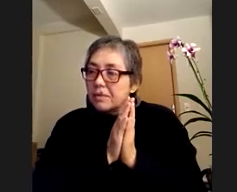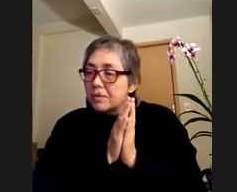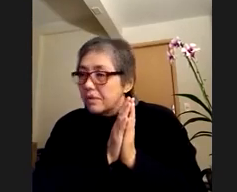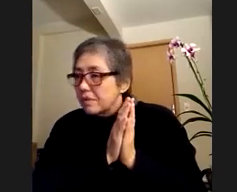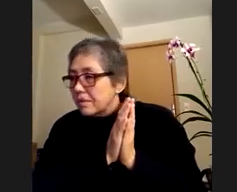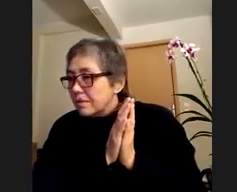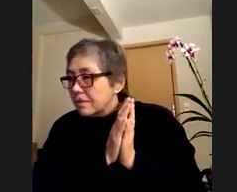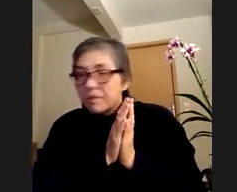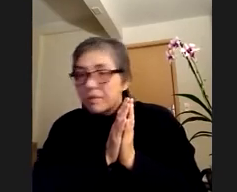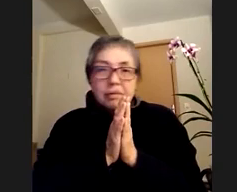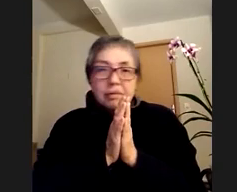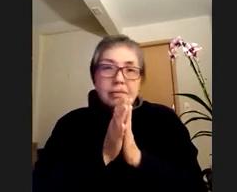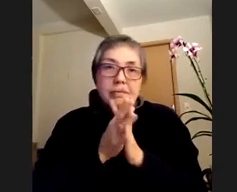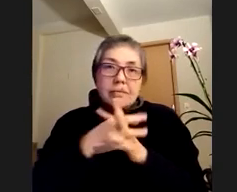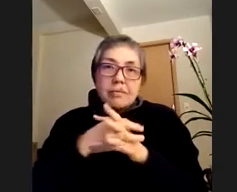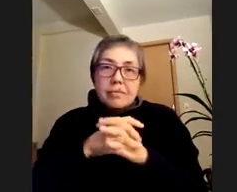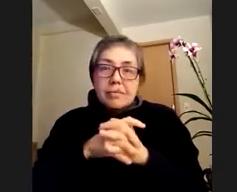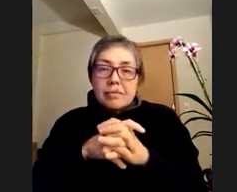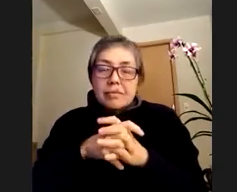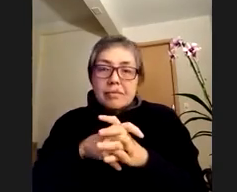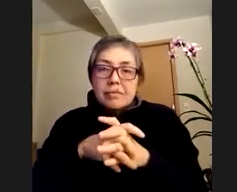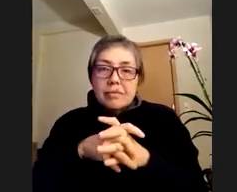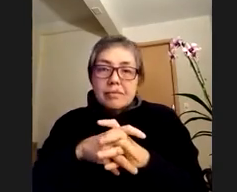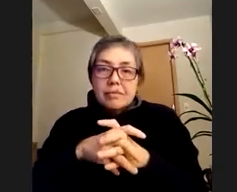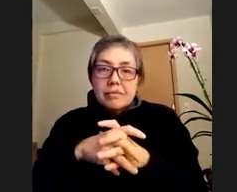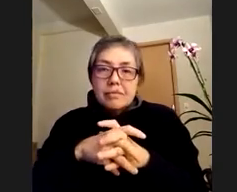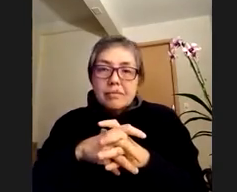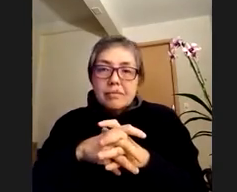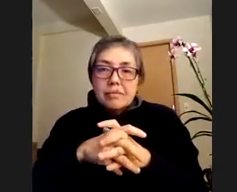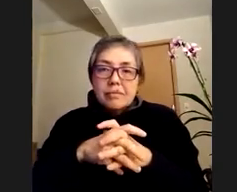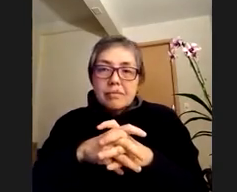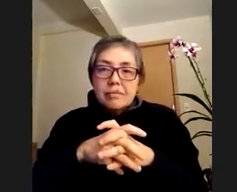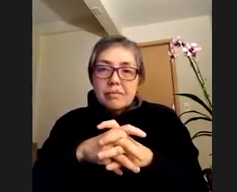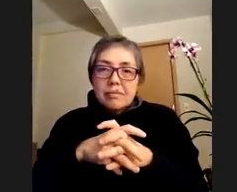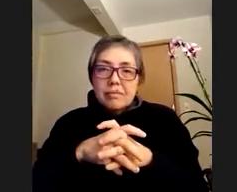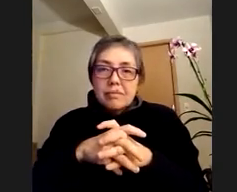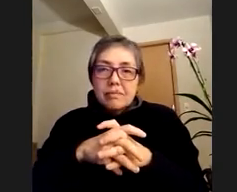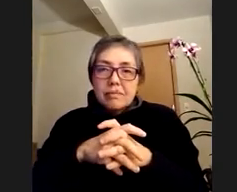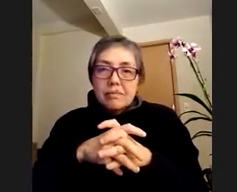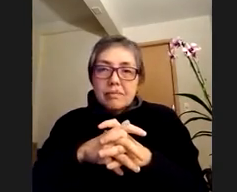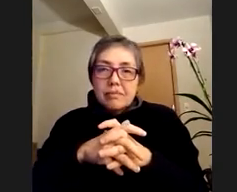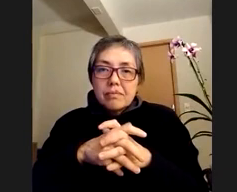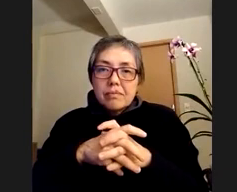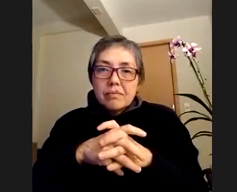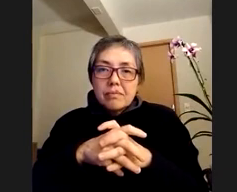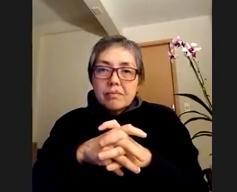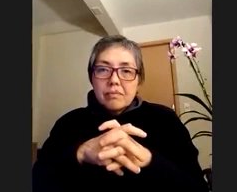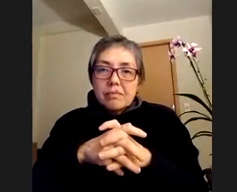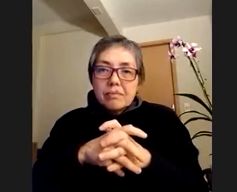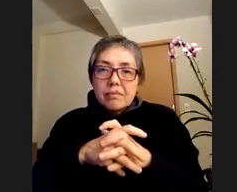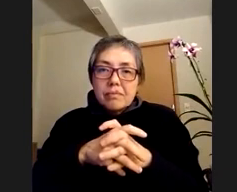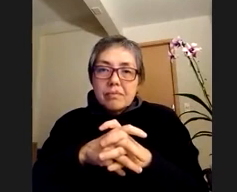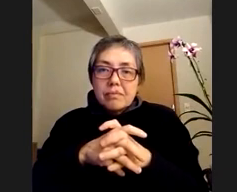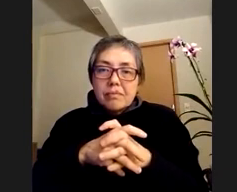com que as pessoas que fizeram as perguntas recebam as respostas, tá? Então, olha, enquanto vocês